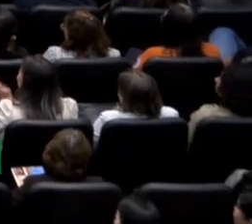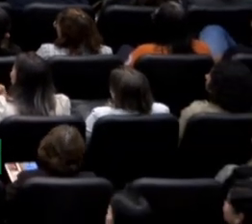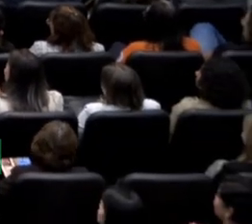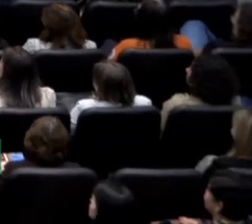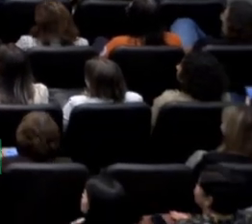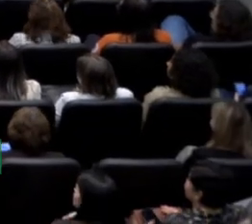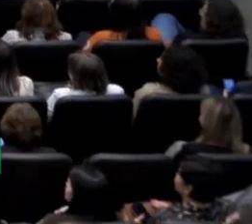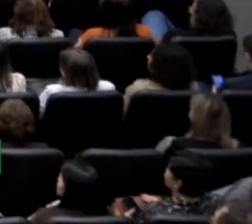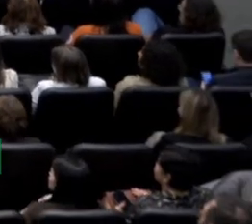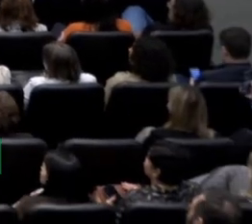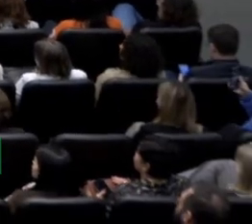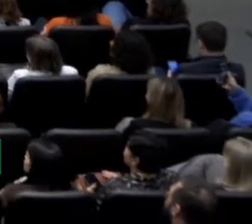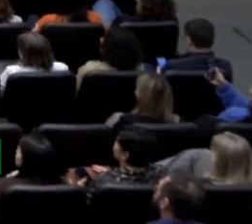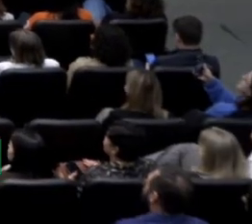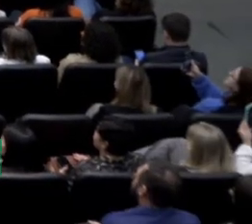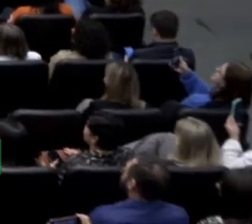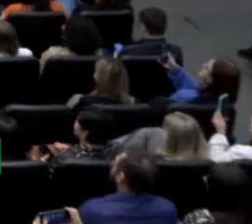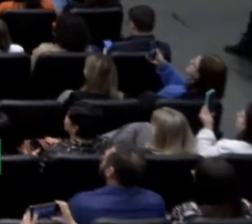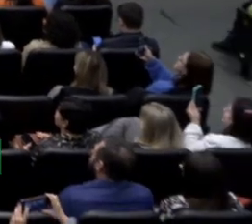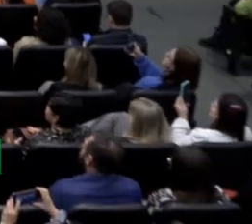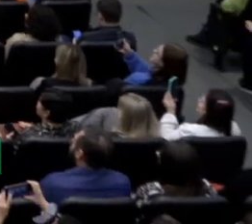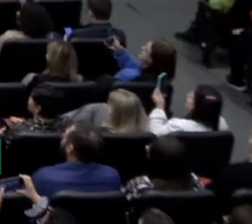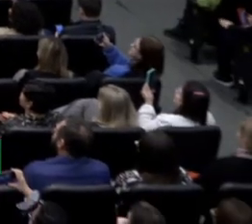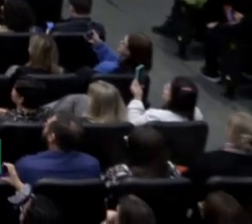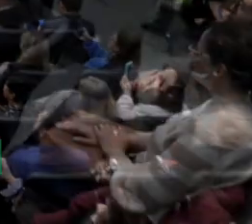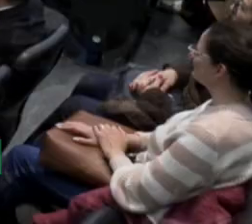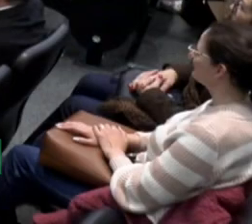anunciando que as tainhas vão chegar.